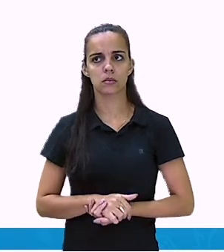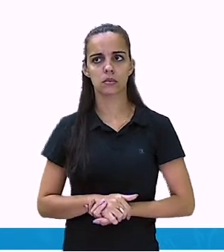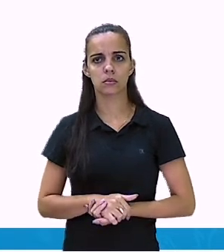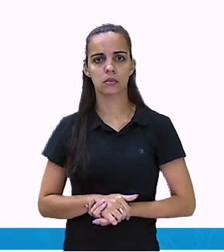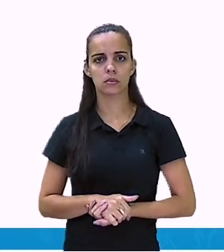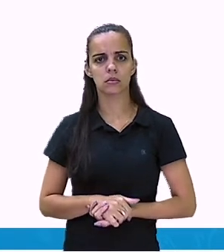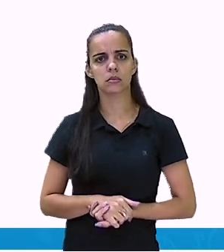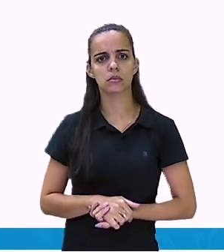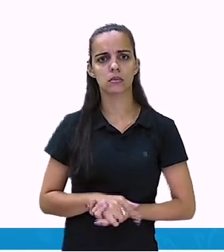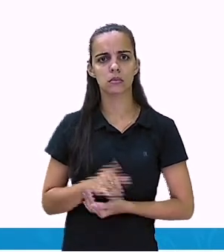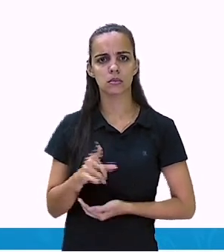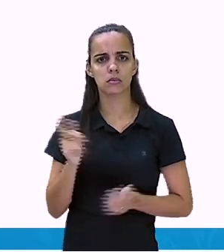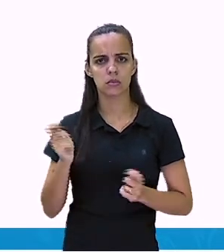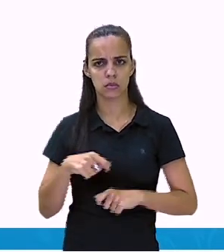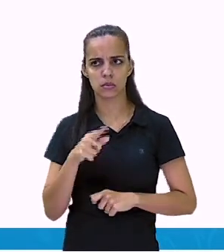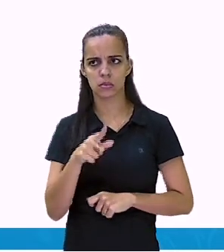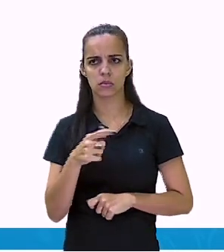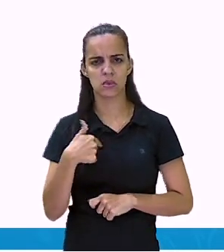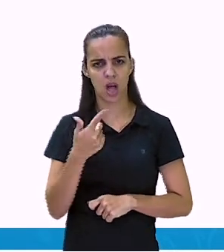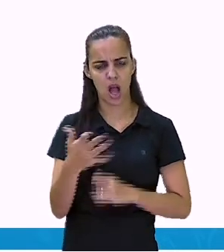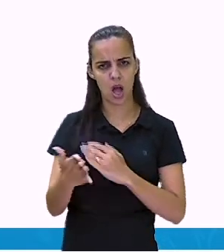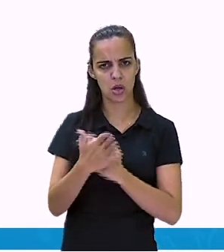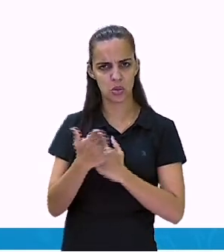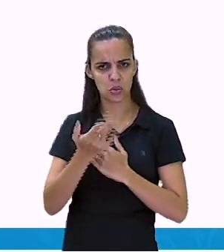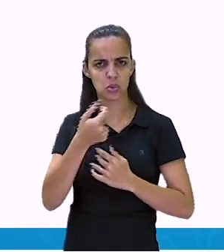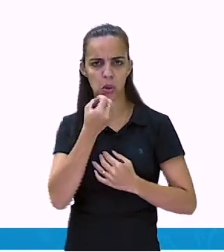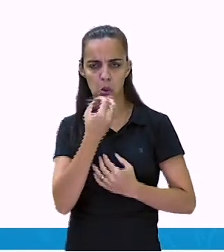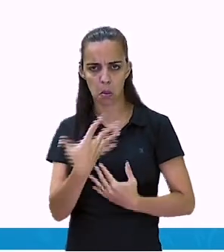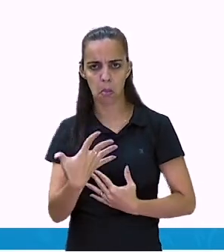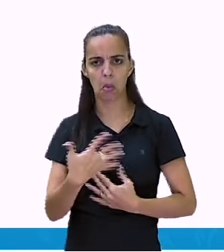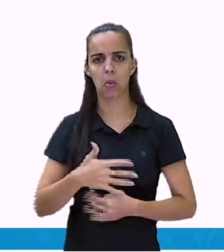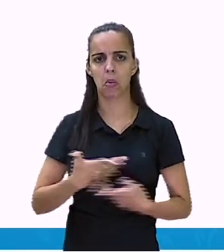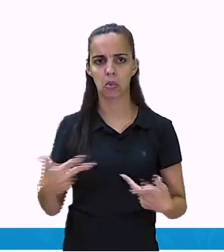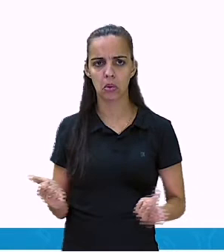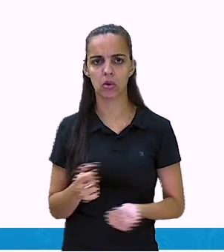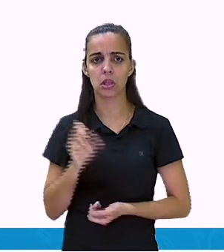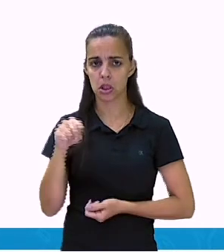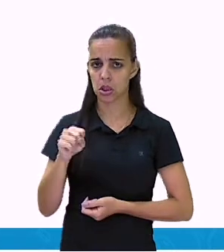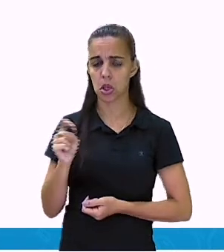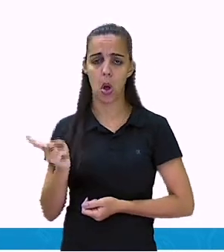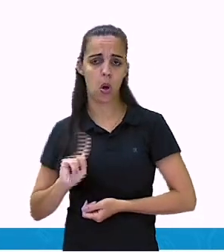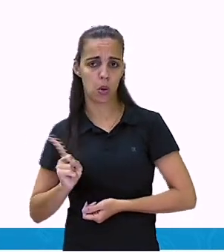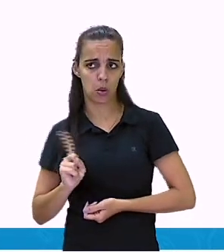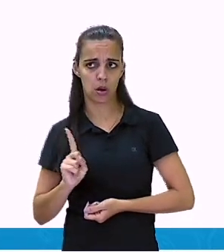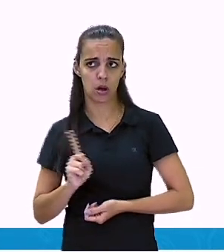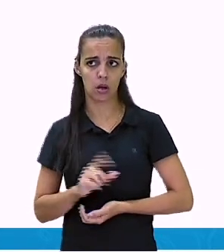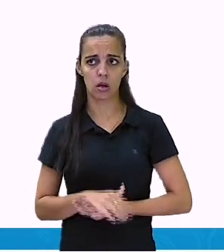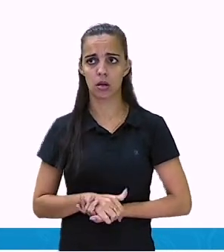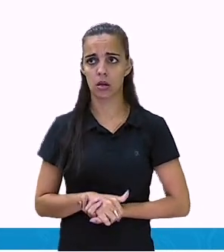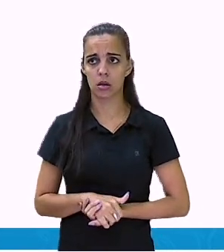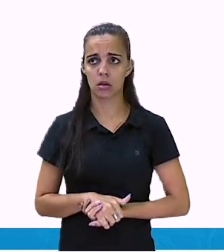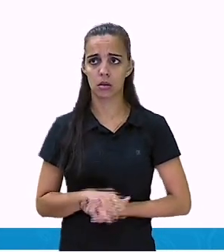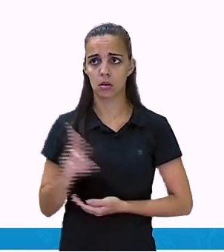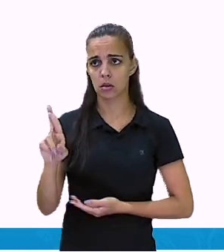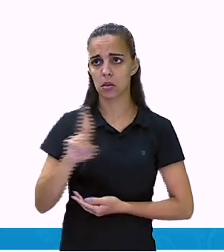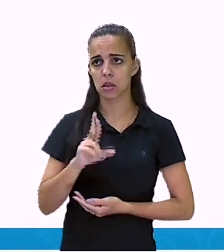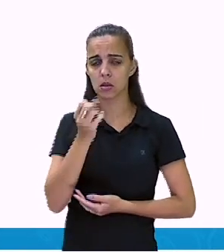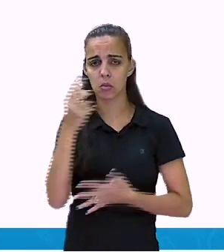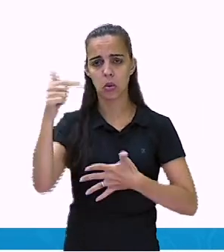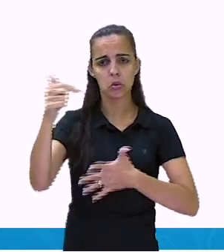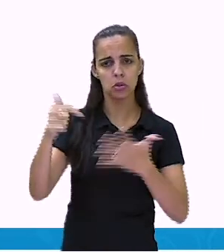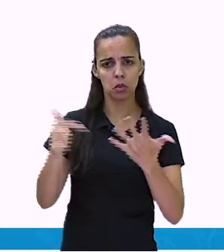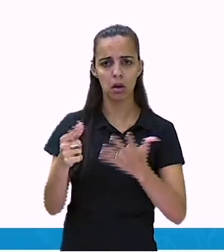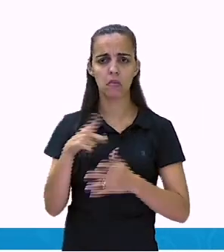Para você, é benéfico? Faz bem? Sim ou não? Expõe os benefícios que